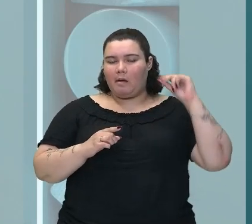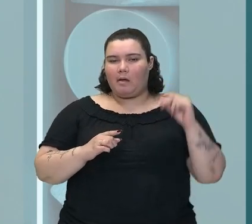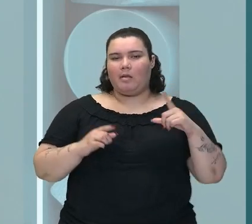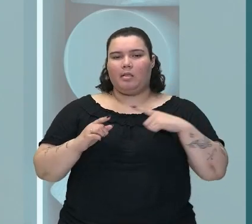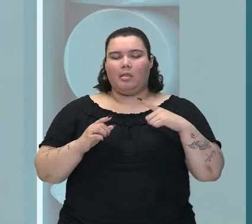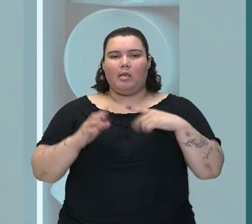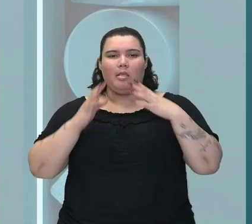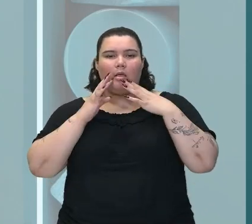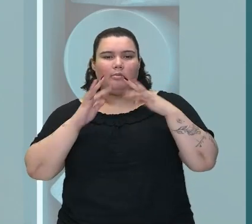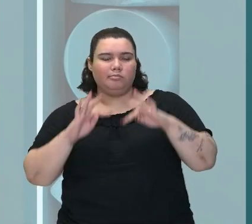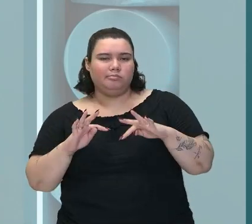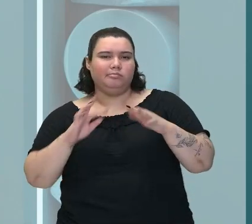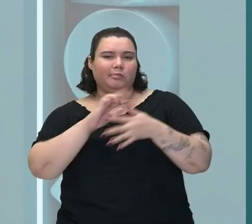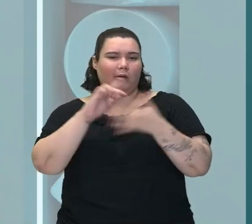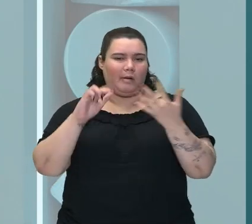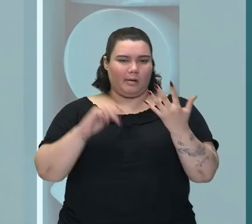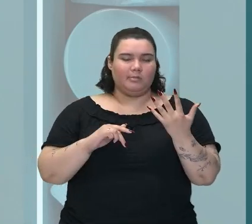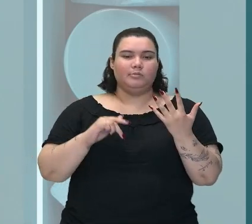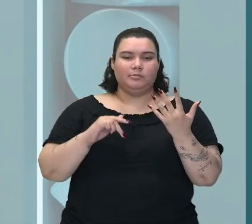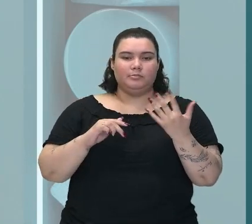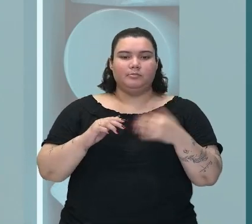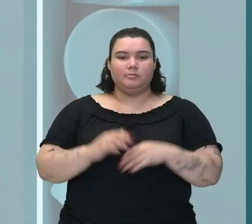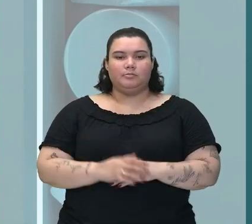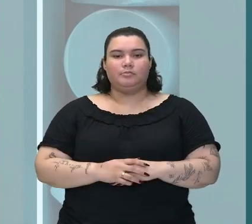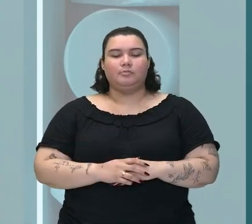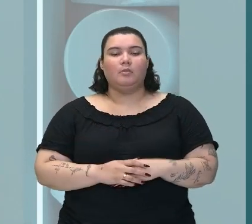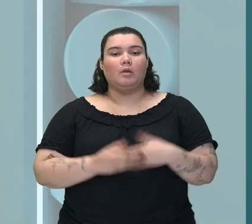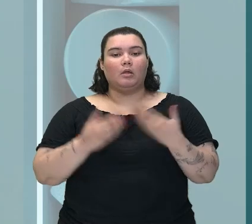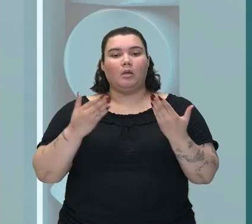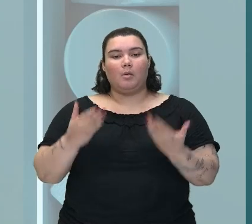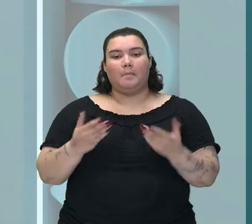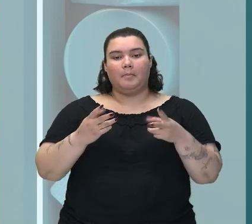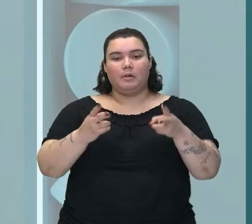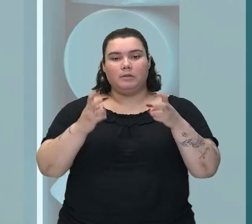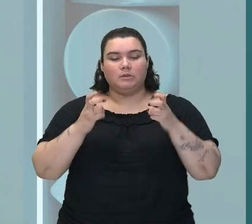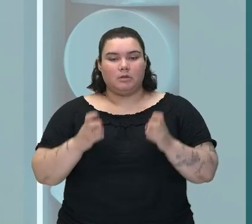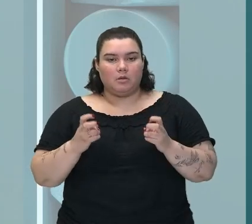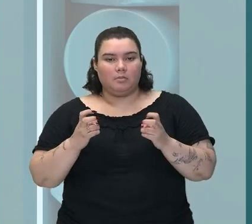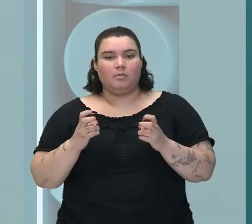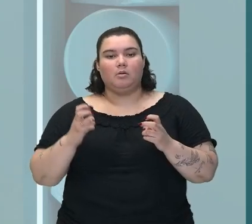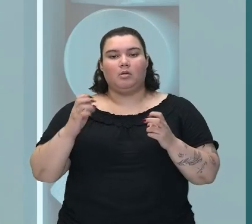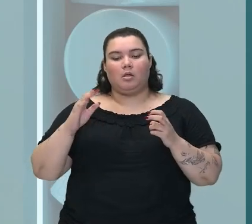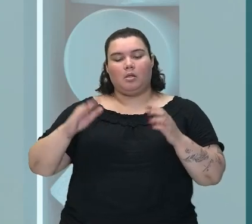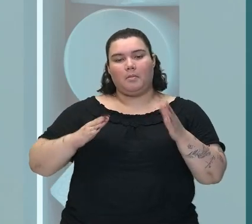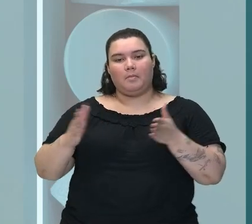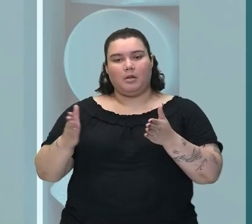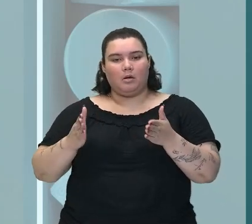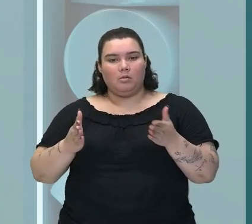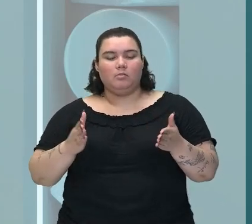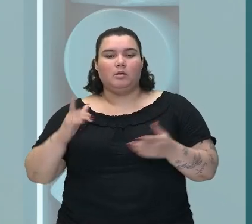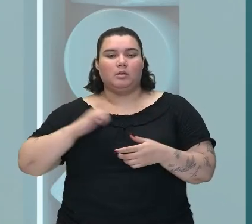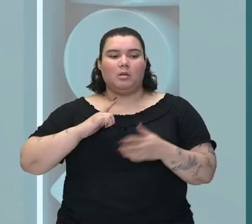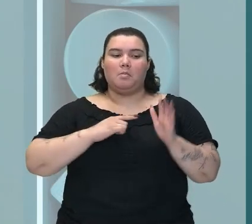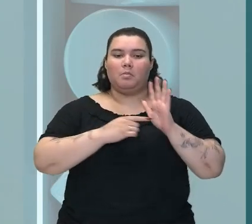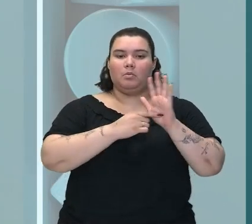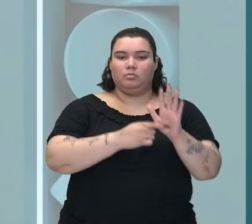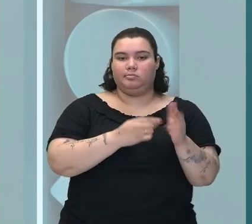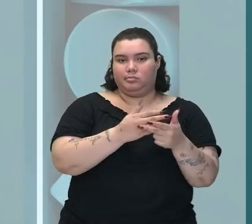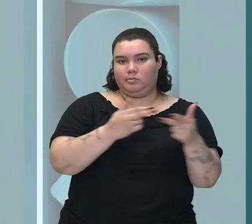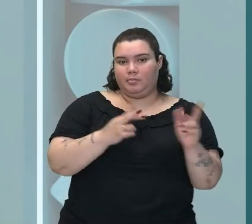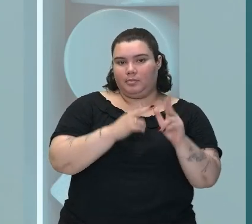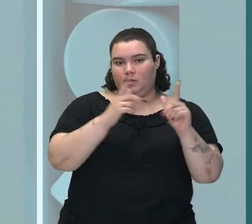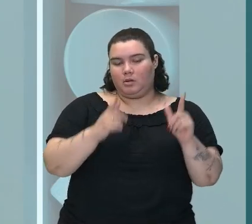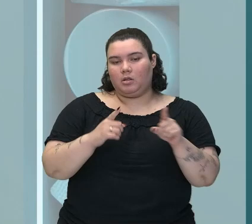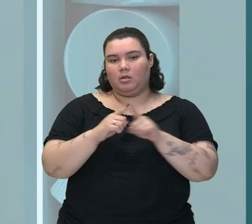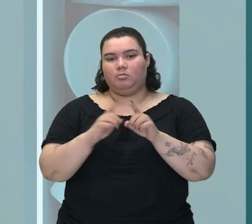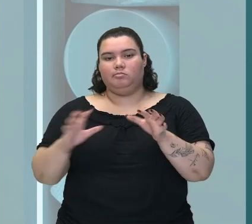parnasianismo, simbolismo, certo? Naturalismo. Então percebo que eles Em determinado momento eles trazem inovação e em outros eles estão